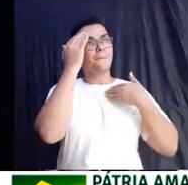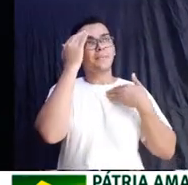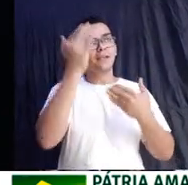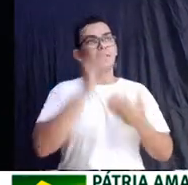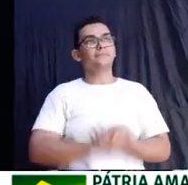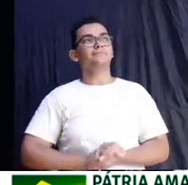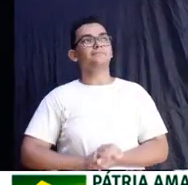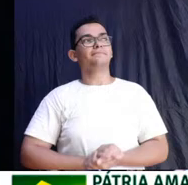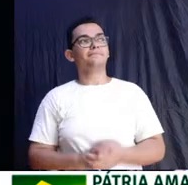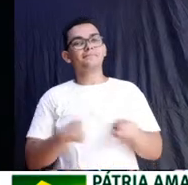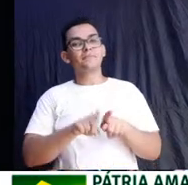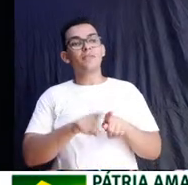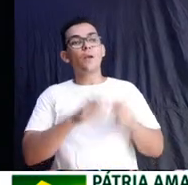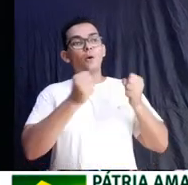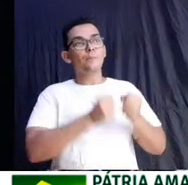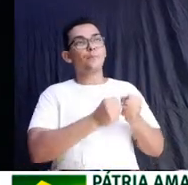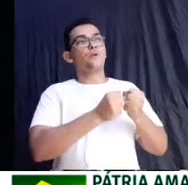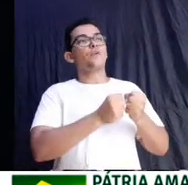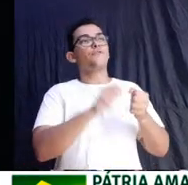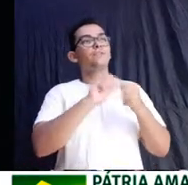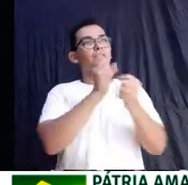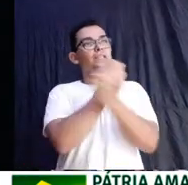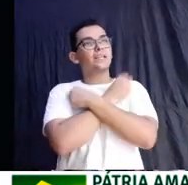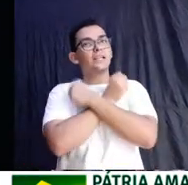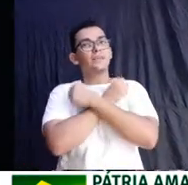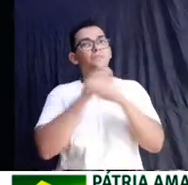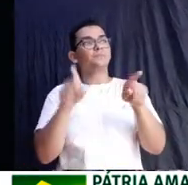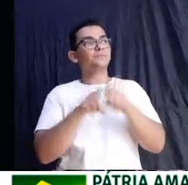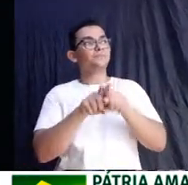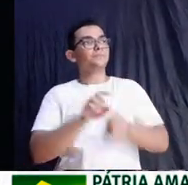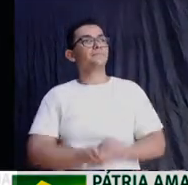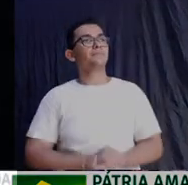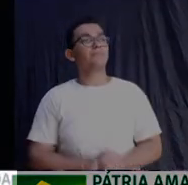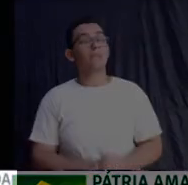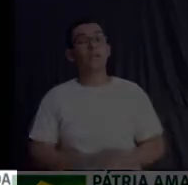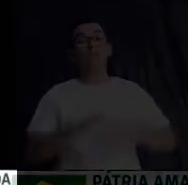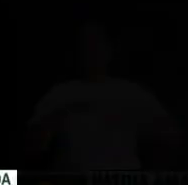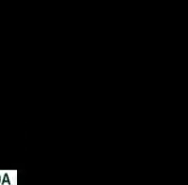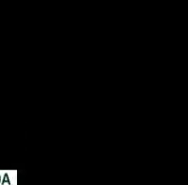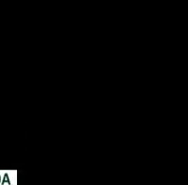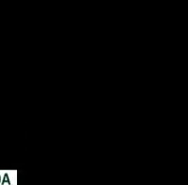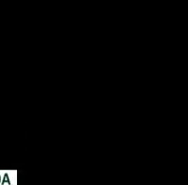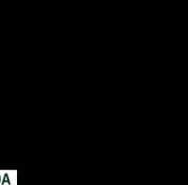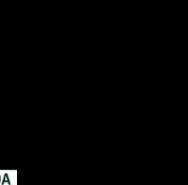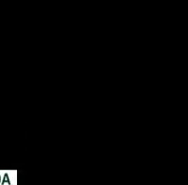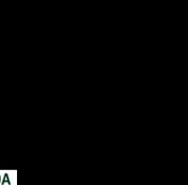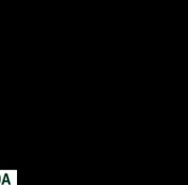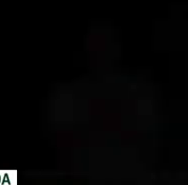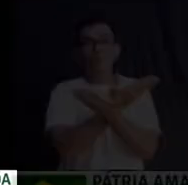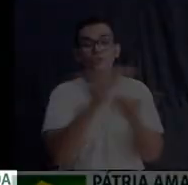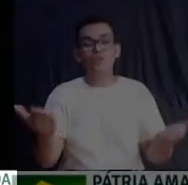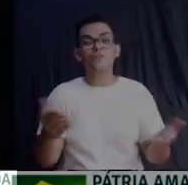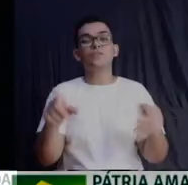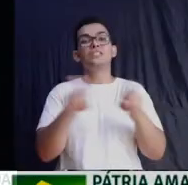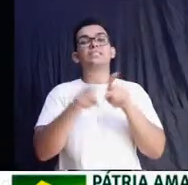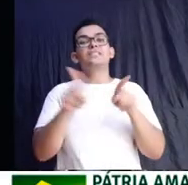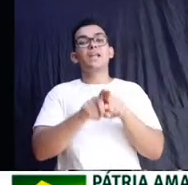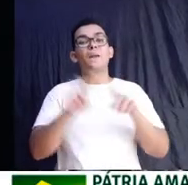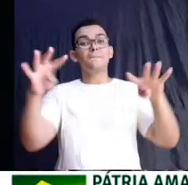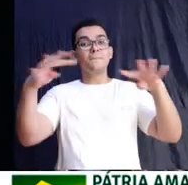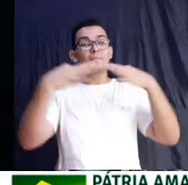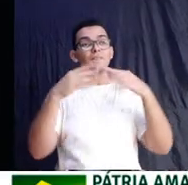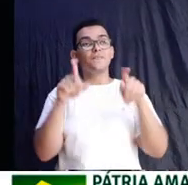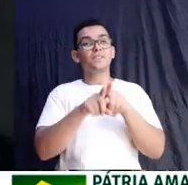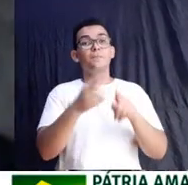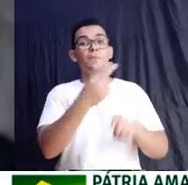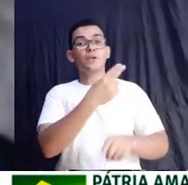finais, manda abraço, pessoal, que nós vamos encerrar nossa live aqui. Ó. Muito obrigado. Obrigado a todo mundo que curtiu a gente, em nome de Wagner